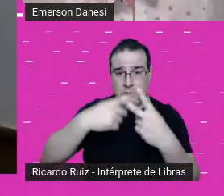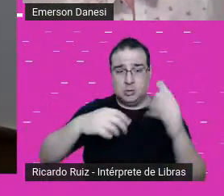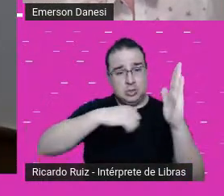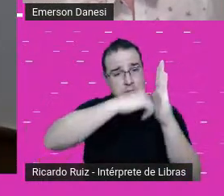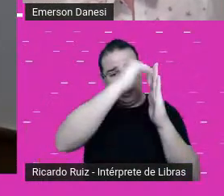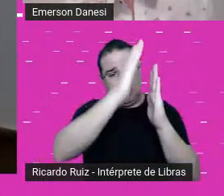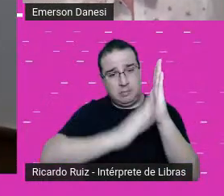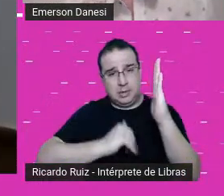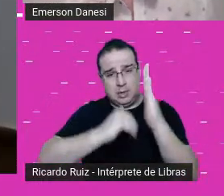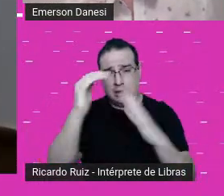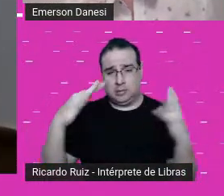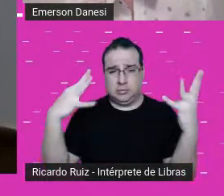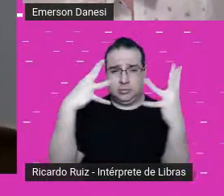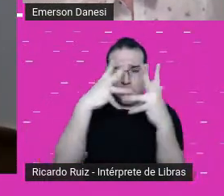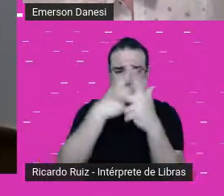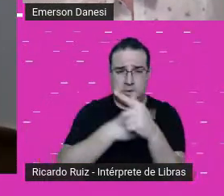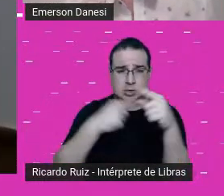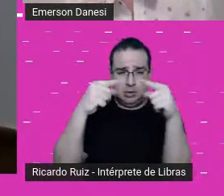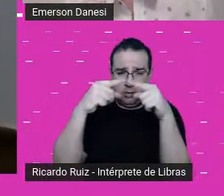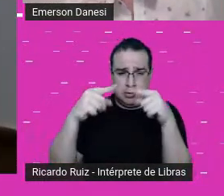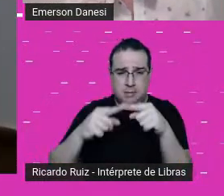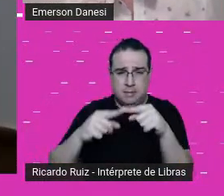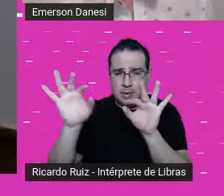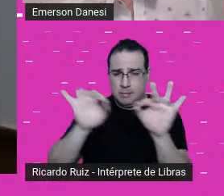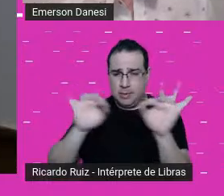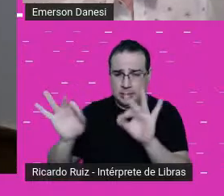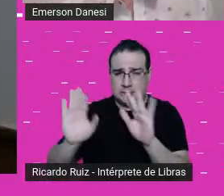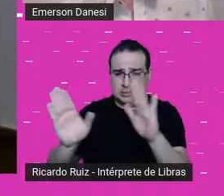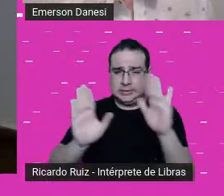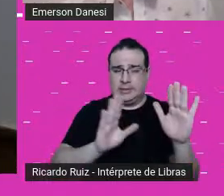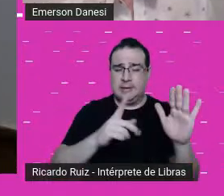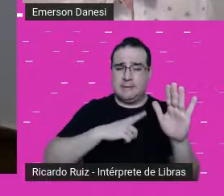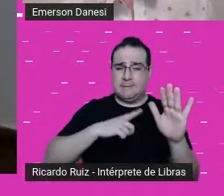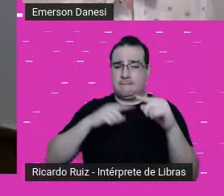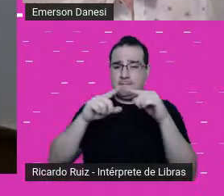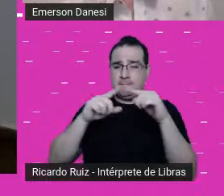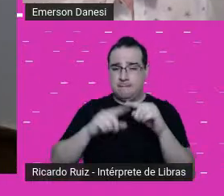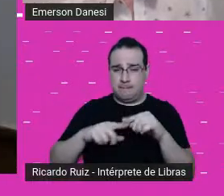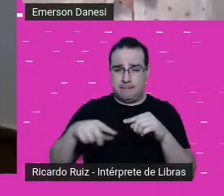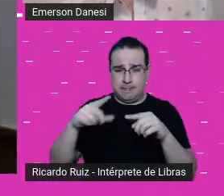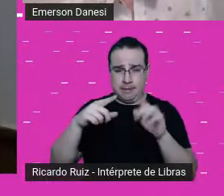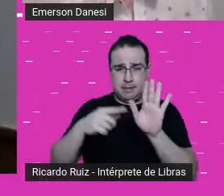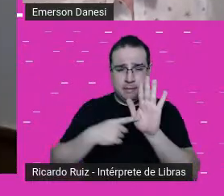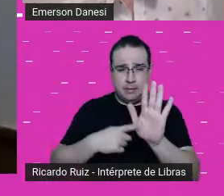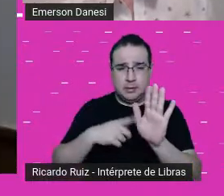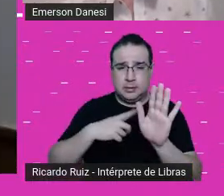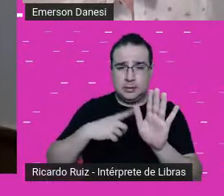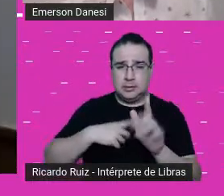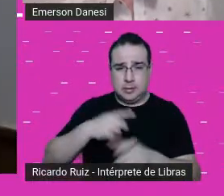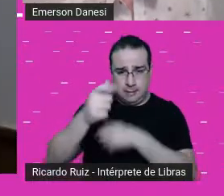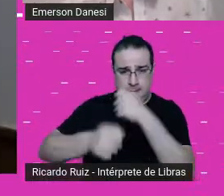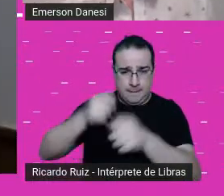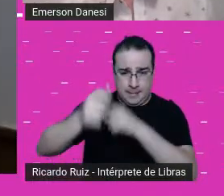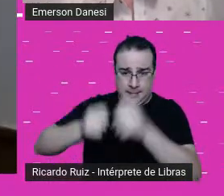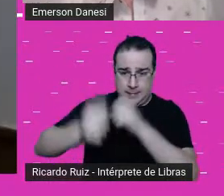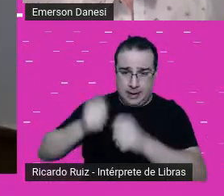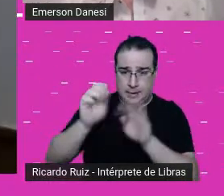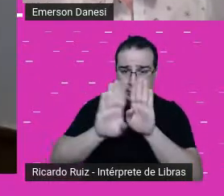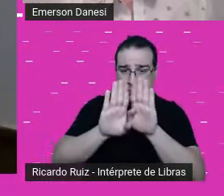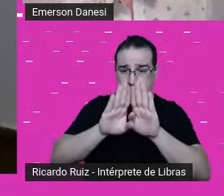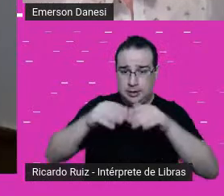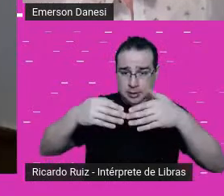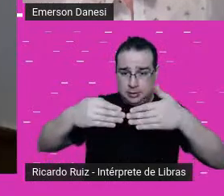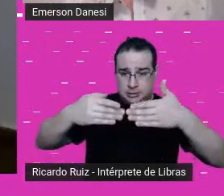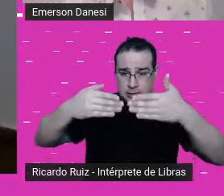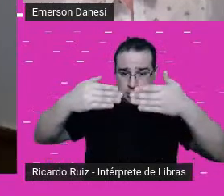pintadas, lindas, a cenografia era impecável do IDEC, mas que eram as cortinas que eram abertas e fechadas